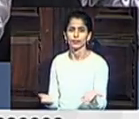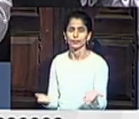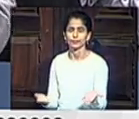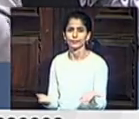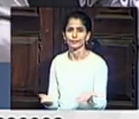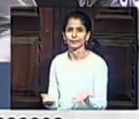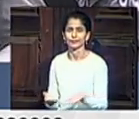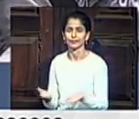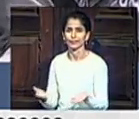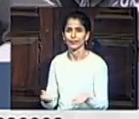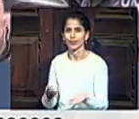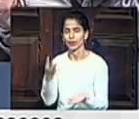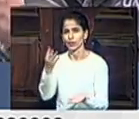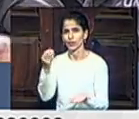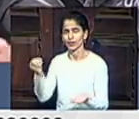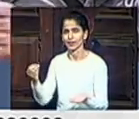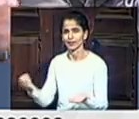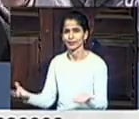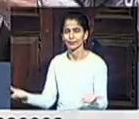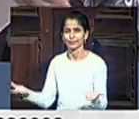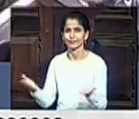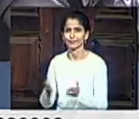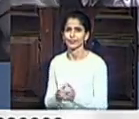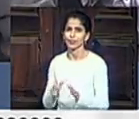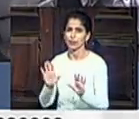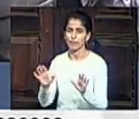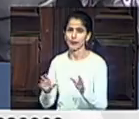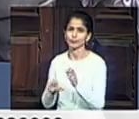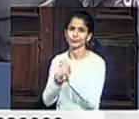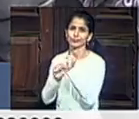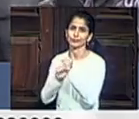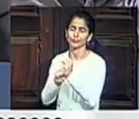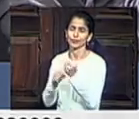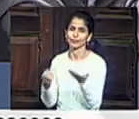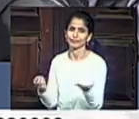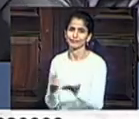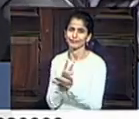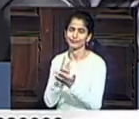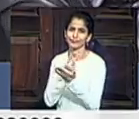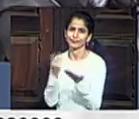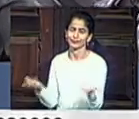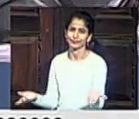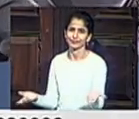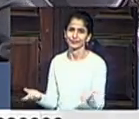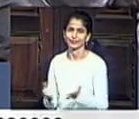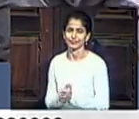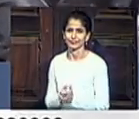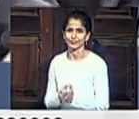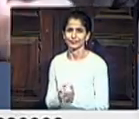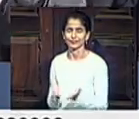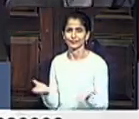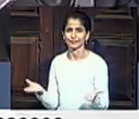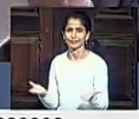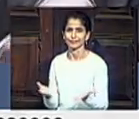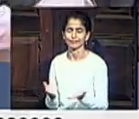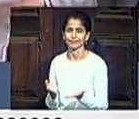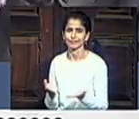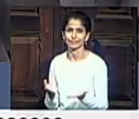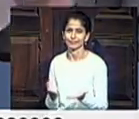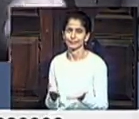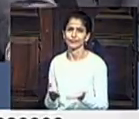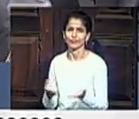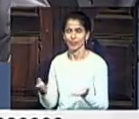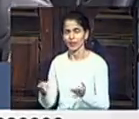Quem redigiu esse projeto nem conta sabe fazer, senhor presidente. Nem conta sabe, não passa no